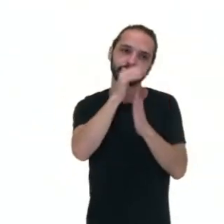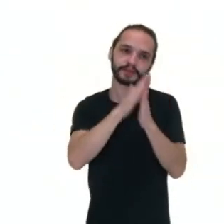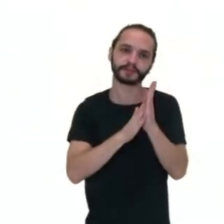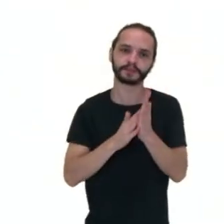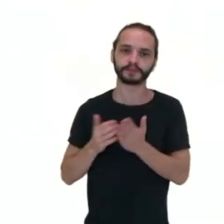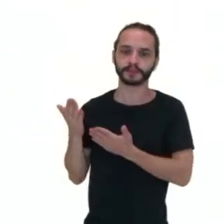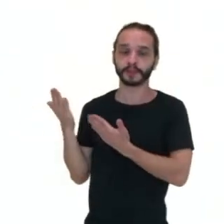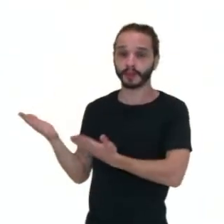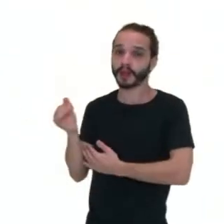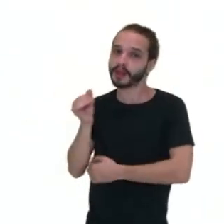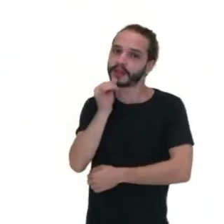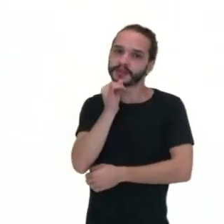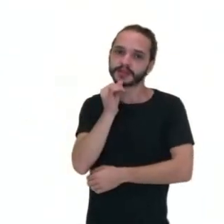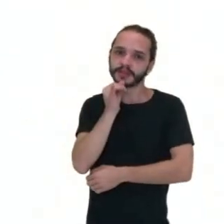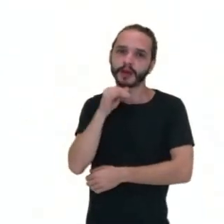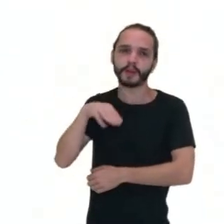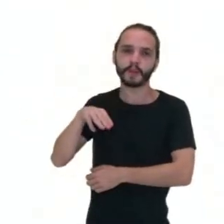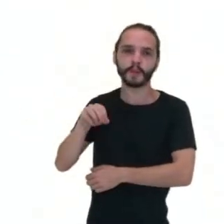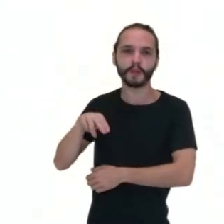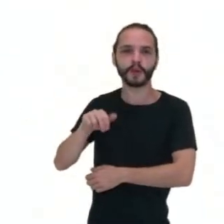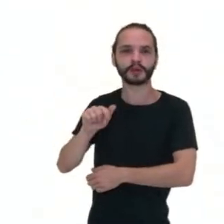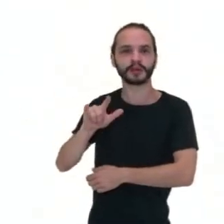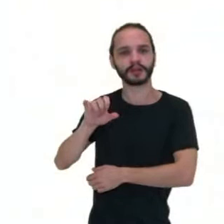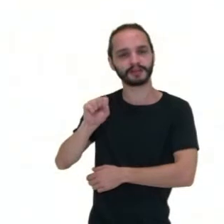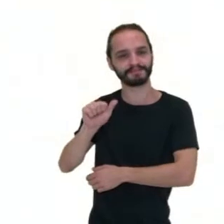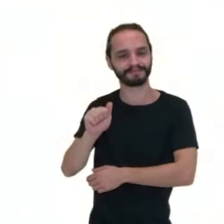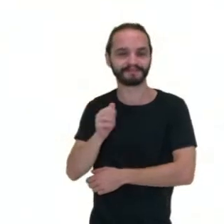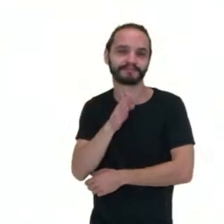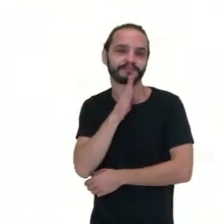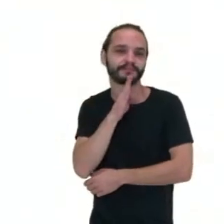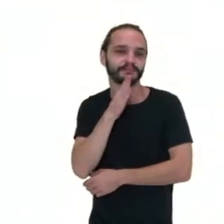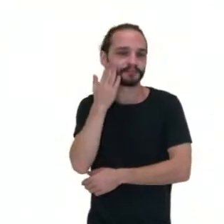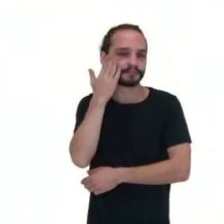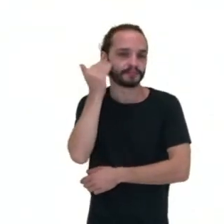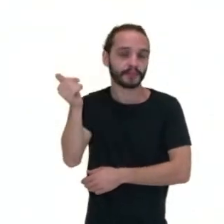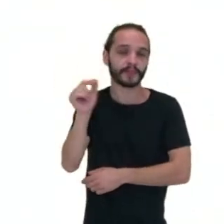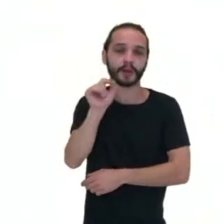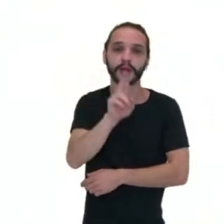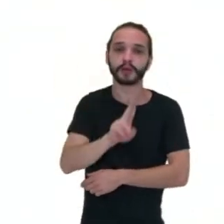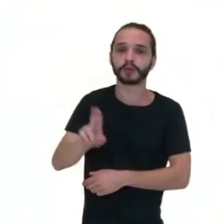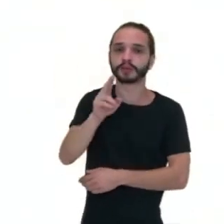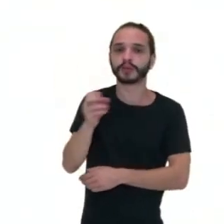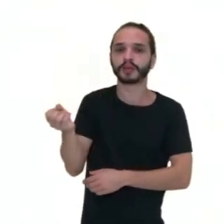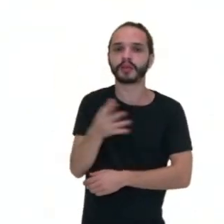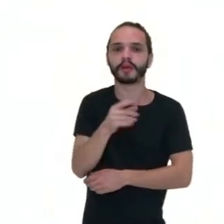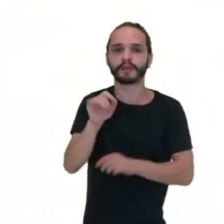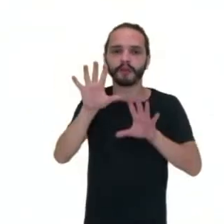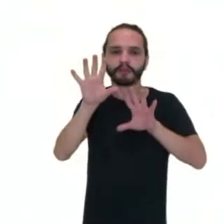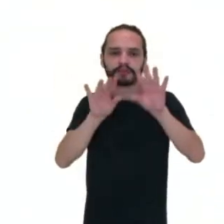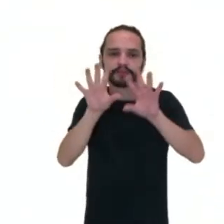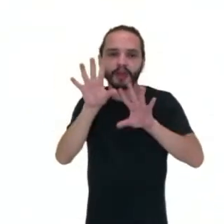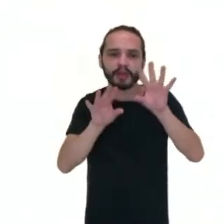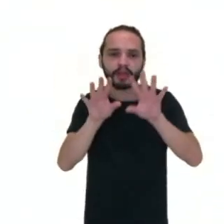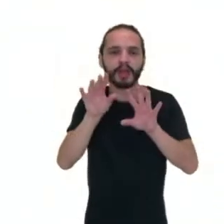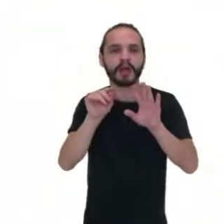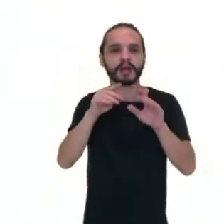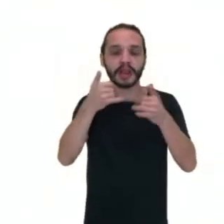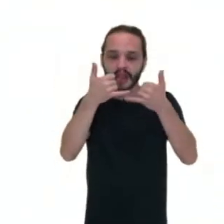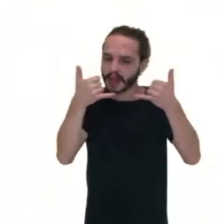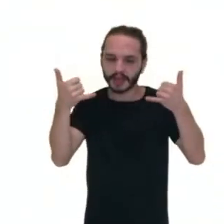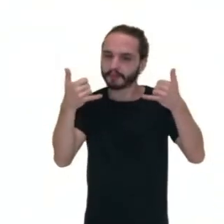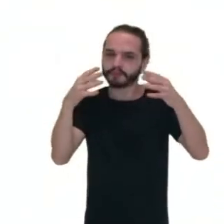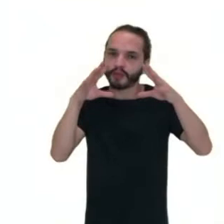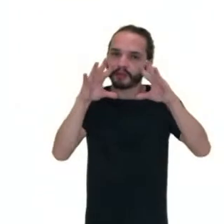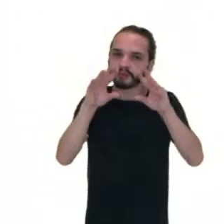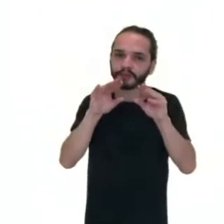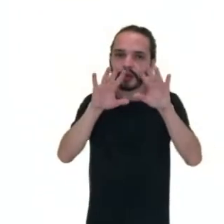Mona Lisa. Mona Lisa ele traz o esfumato. Exatamente, esfumato é quando você pega uma linha nítida e você deixa ela esfumaçada. E essa